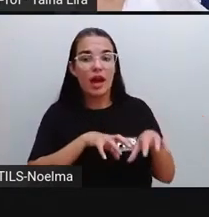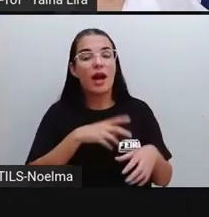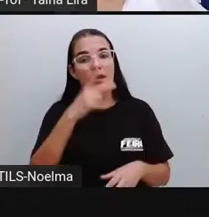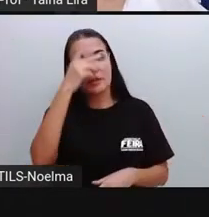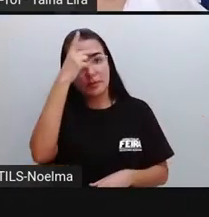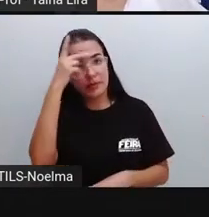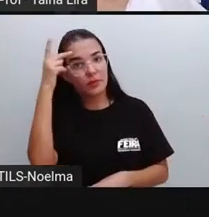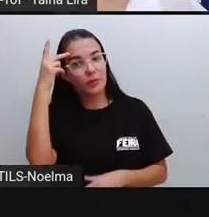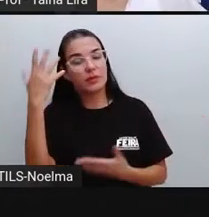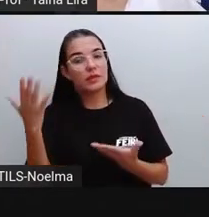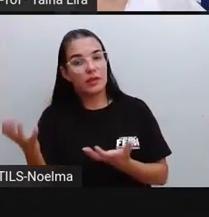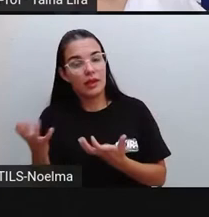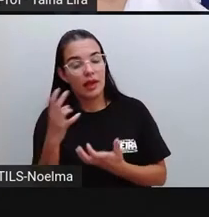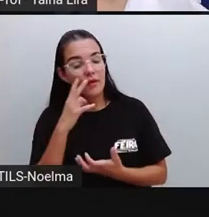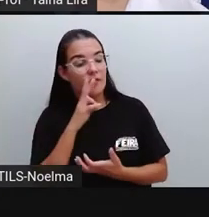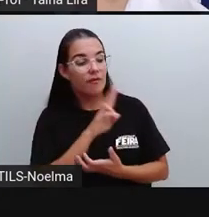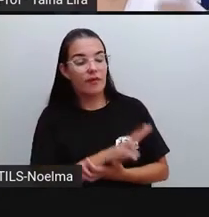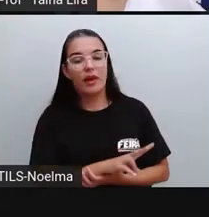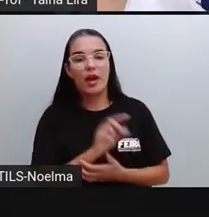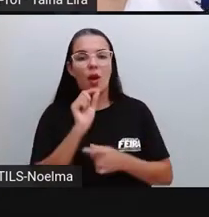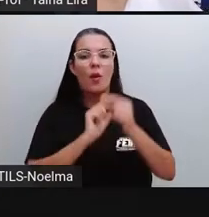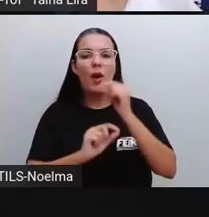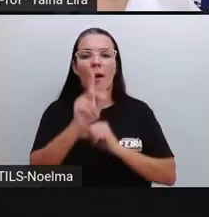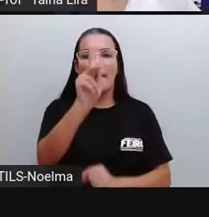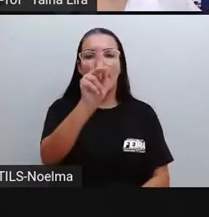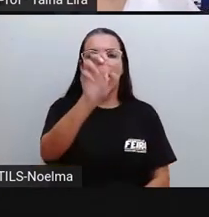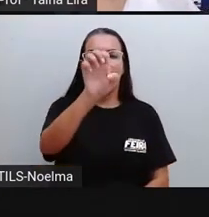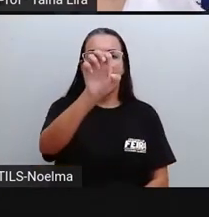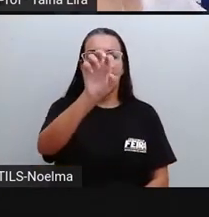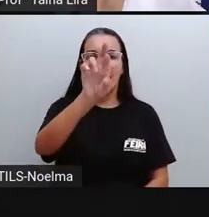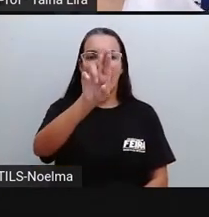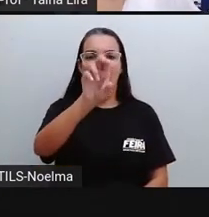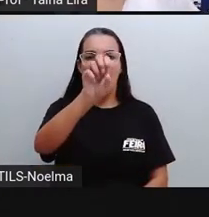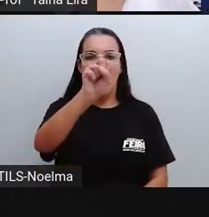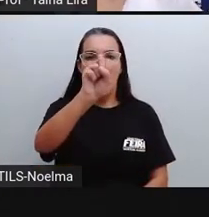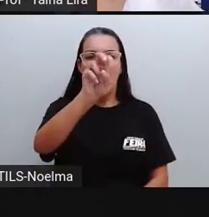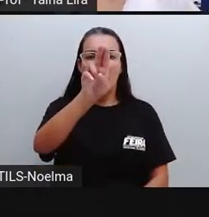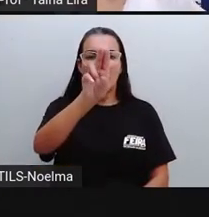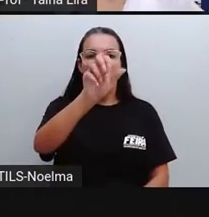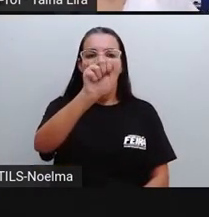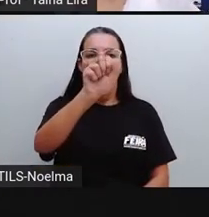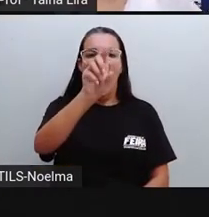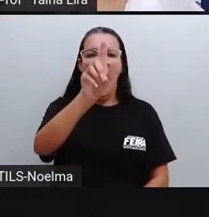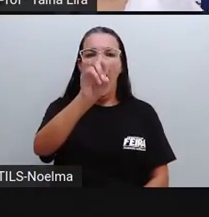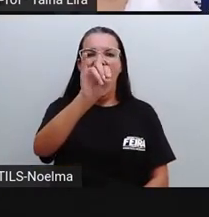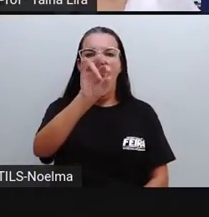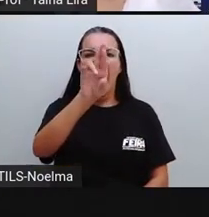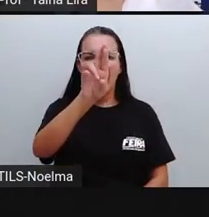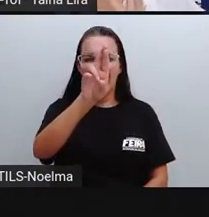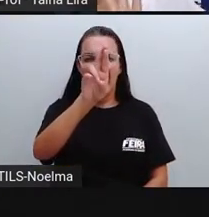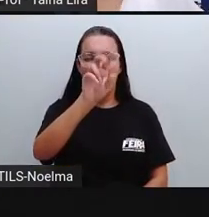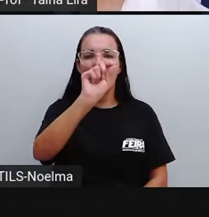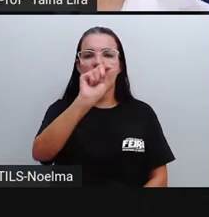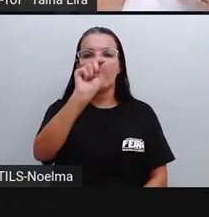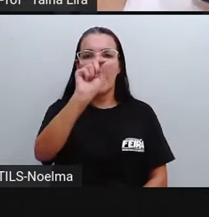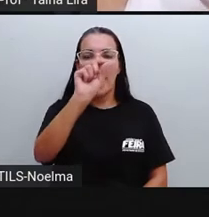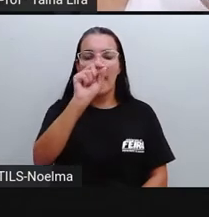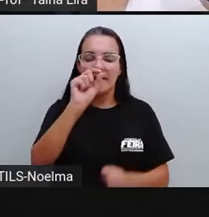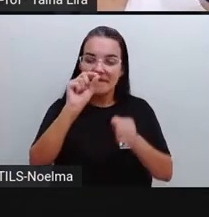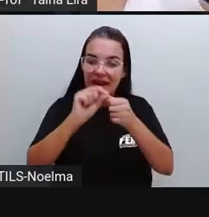o público, tá? Quer persuadir, Pró? É levar alguém a ter um pensamento e a fazer algo, tá? Então,